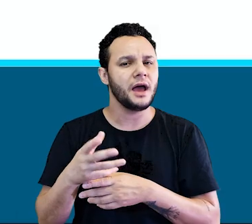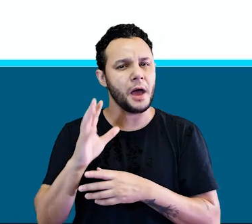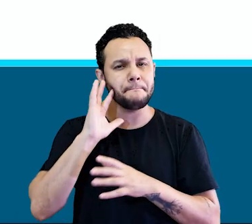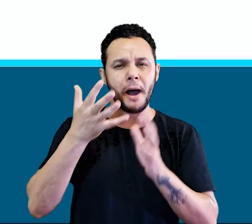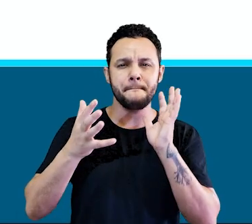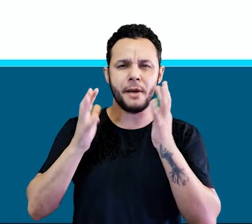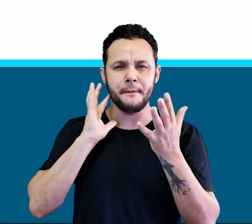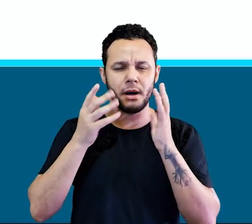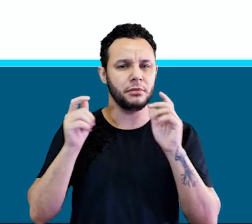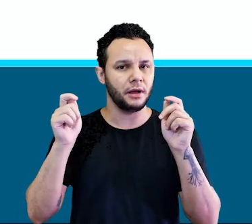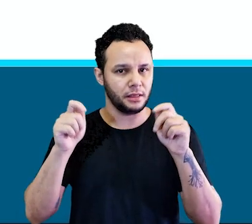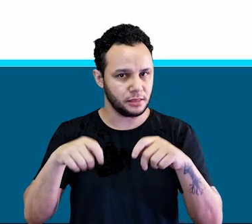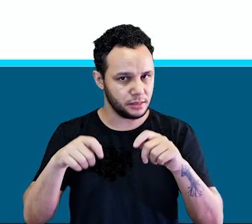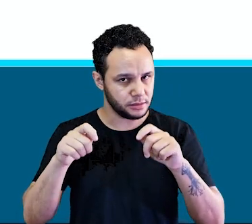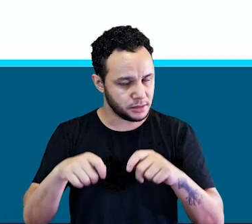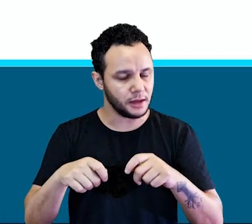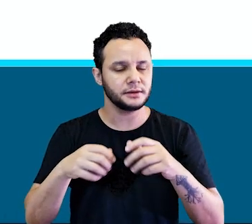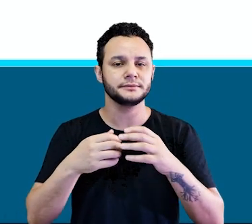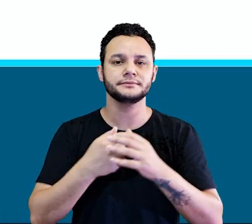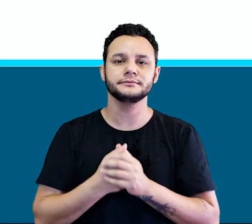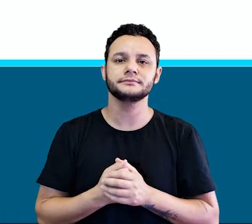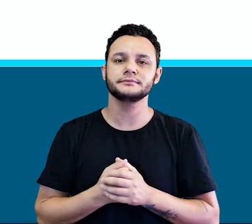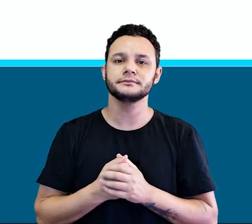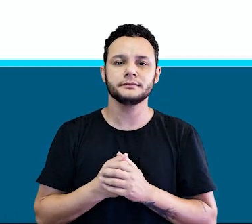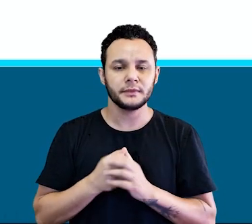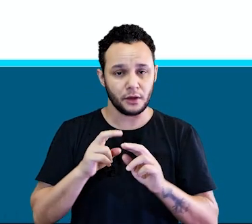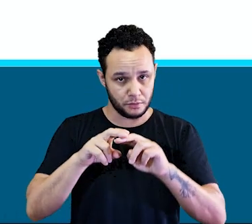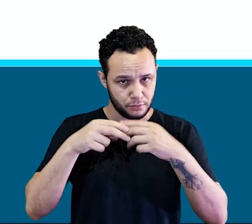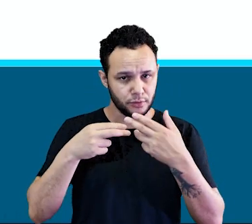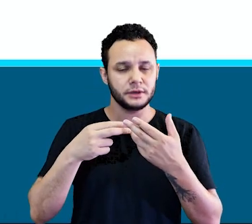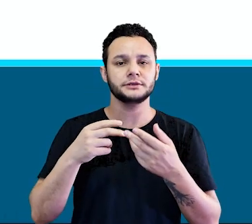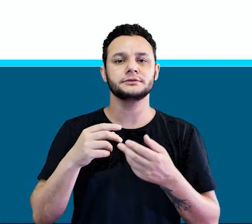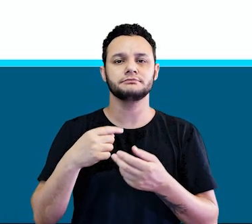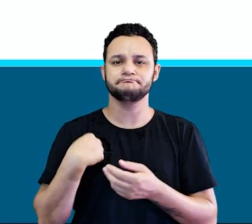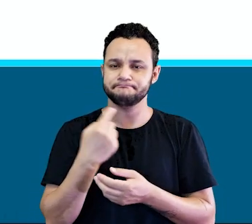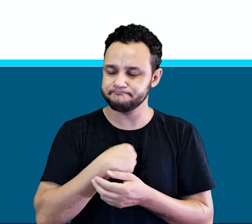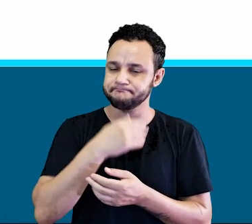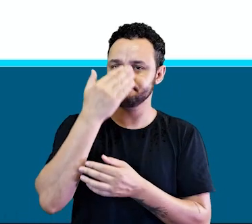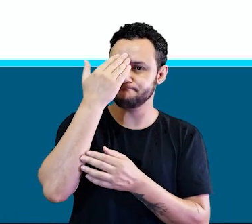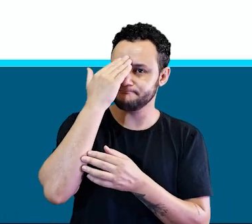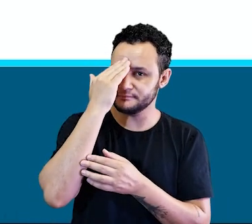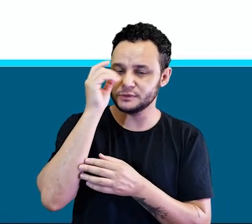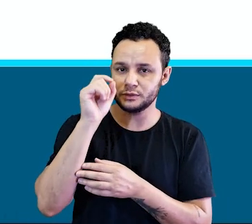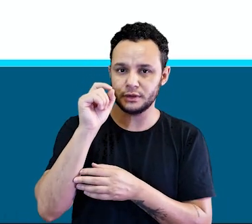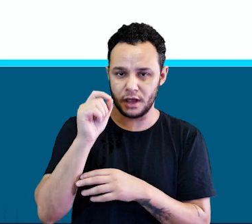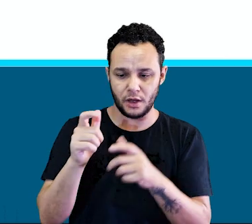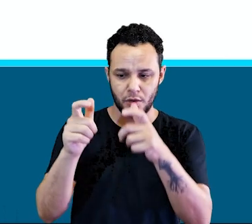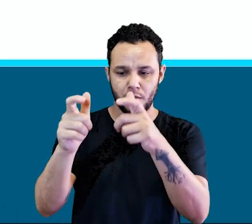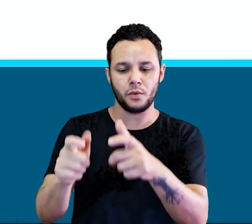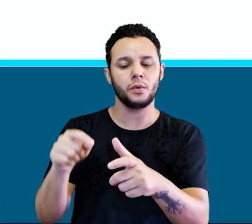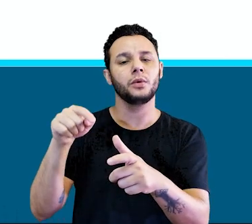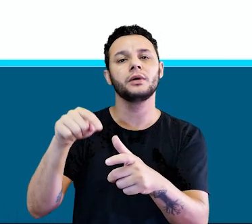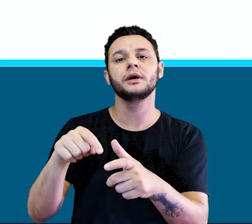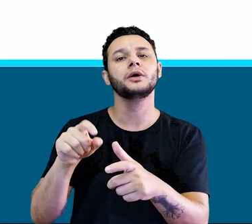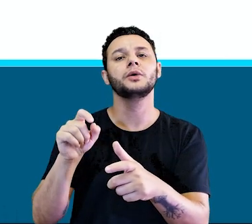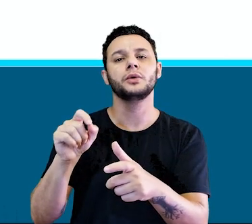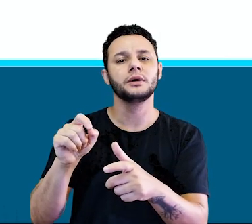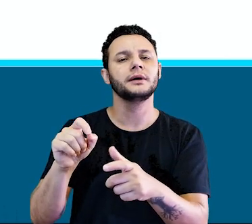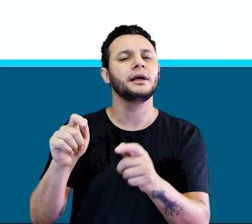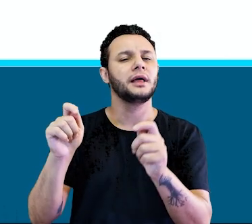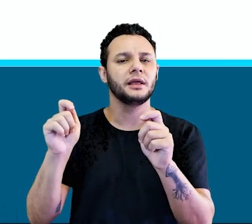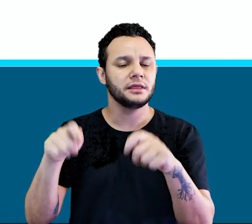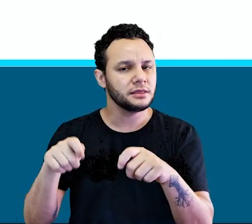mais transparência, né? E nesse sentido, compreendendo que o poder local ele tem